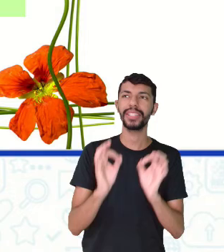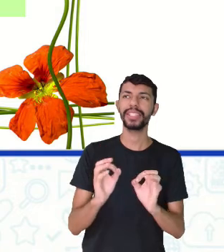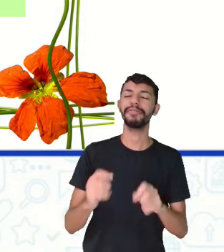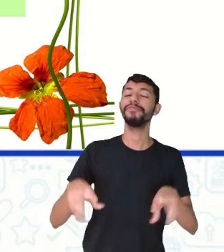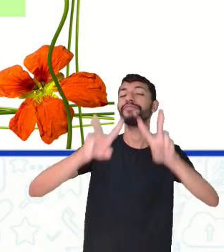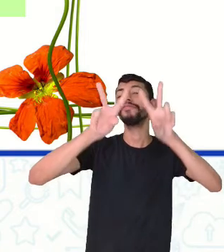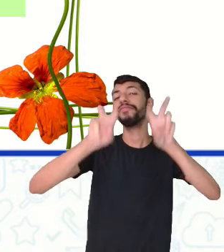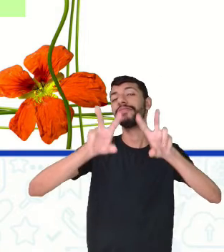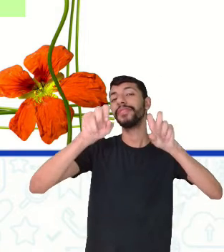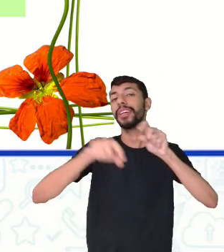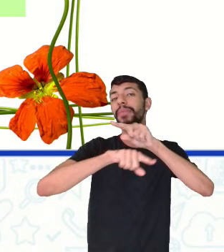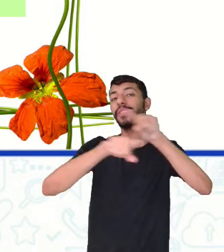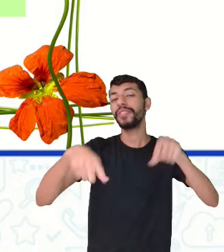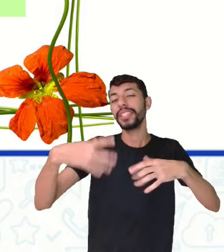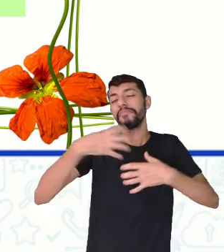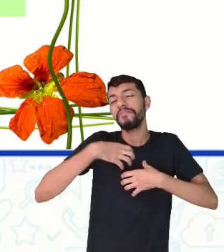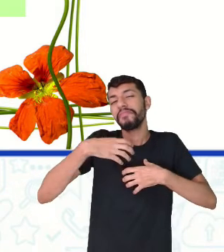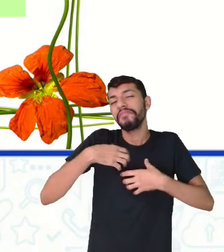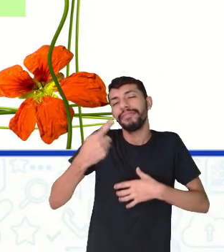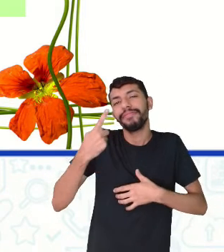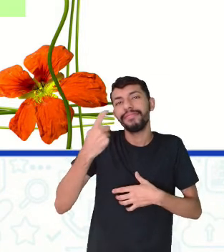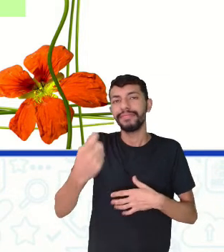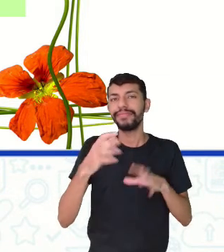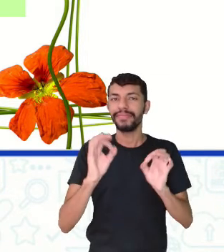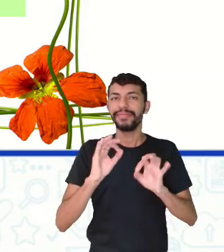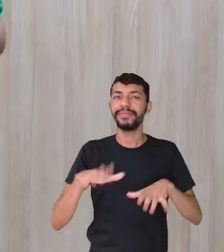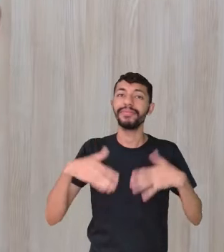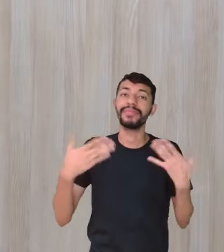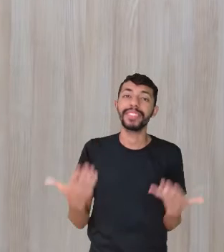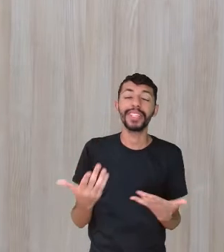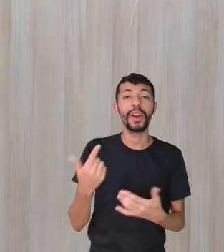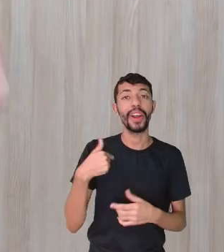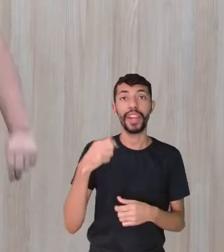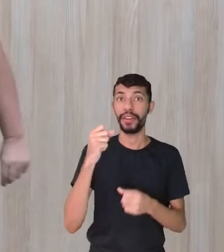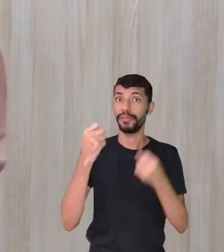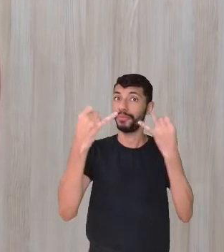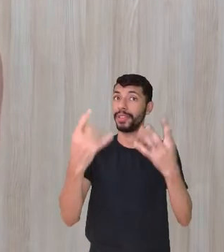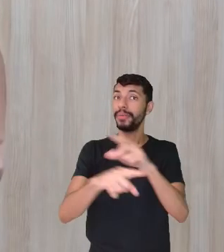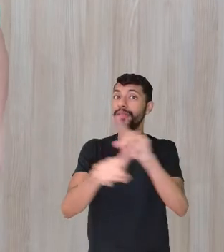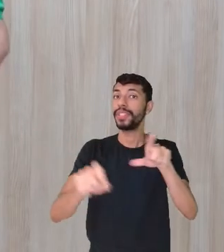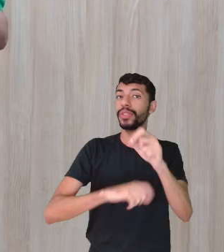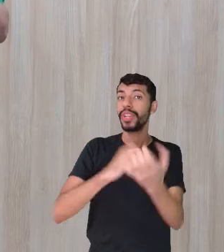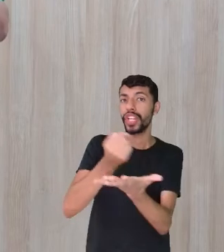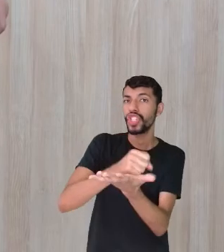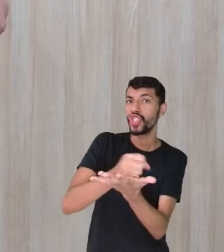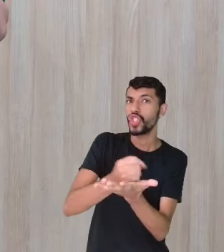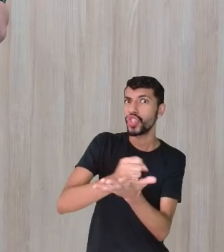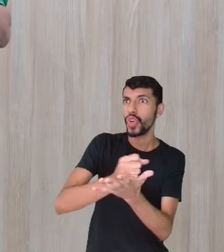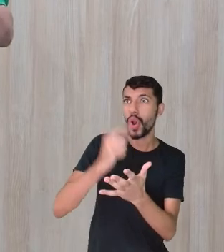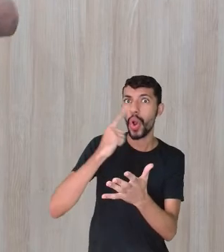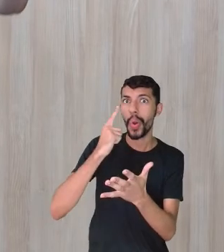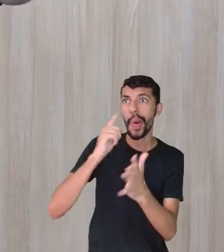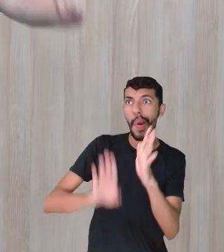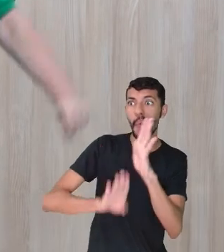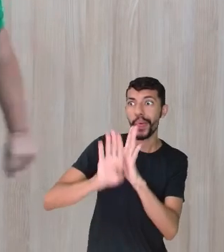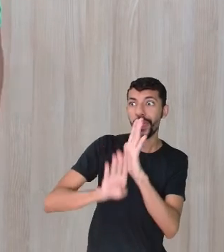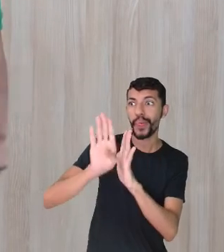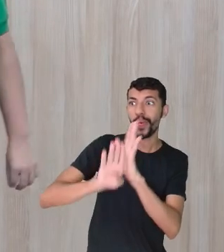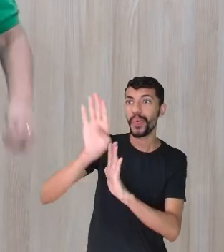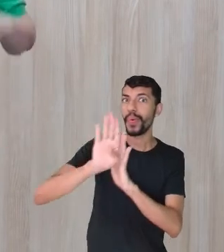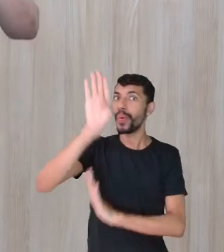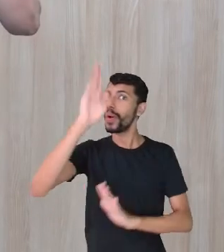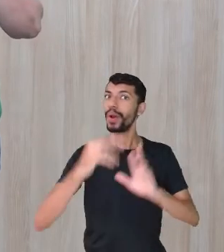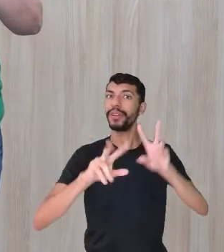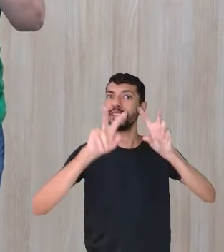um tema que você acha interessante. Eu falei para vocês que jogos eletrônicos está bombando, né, nas